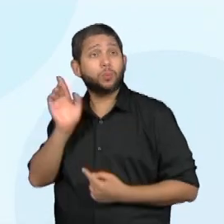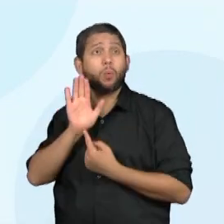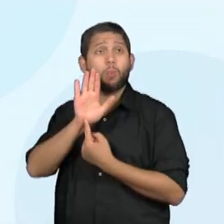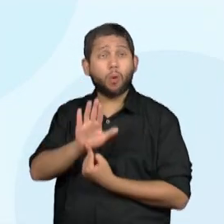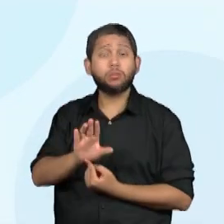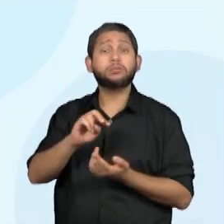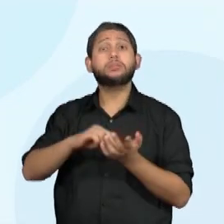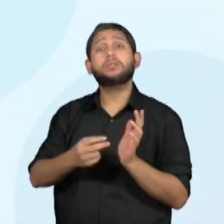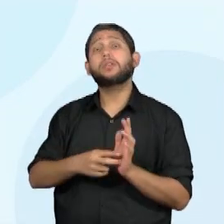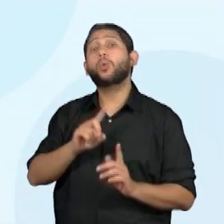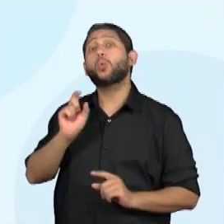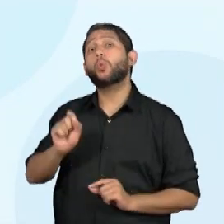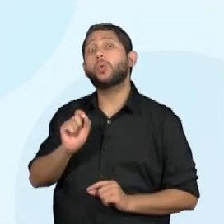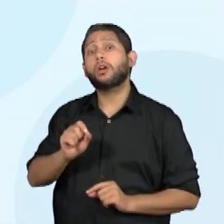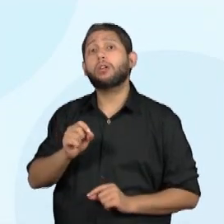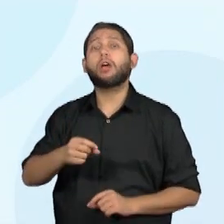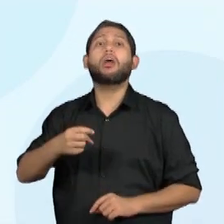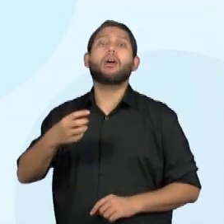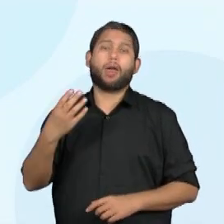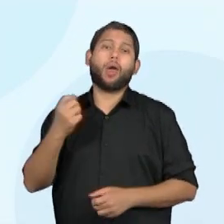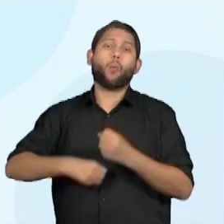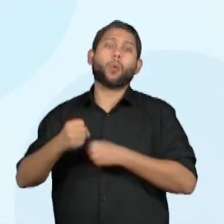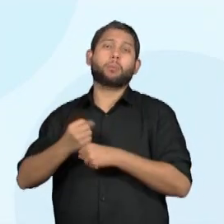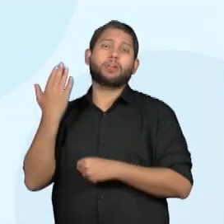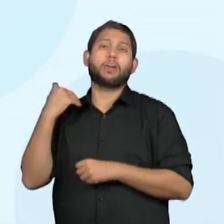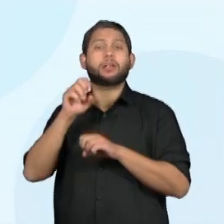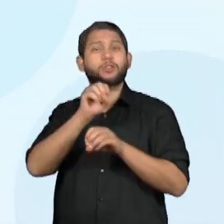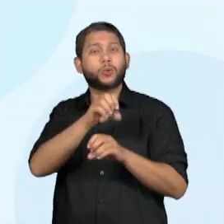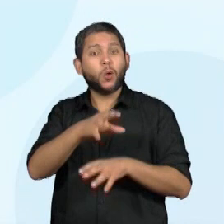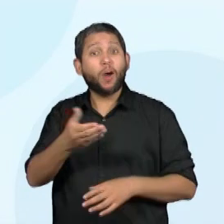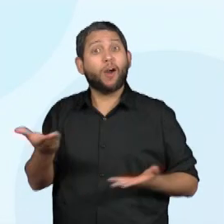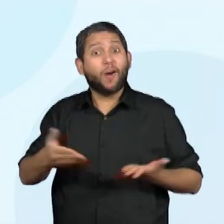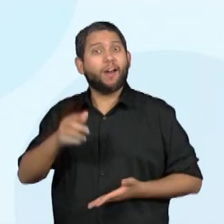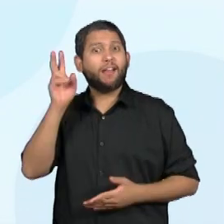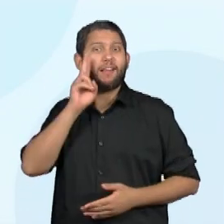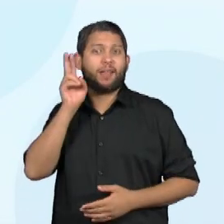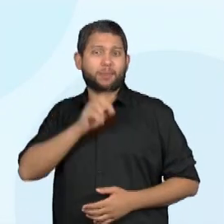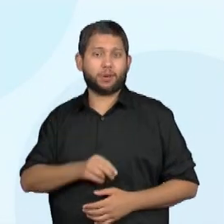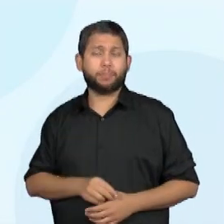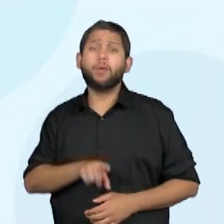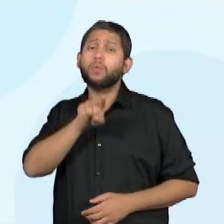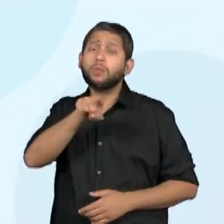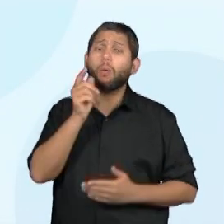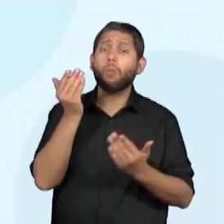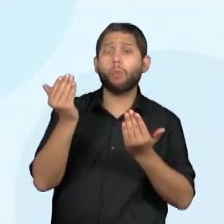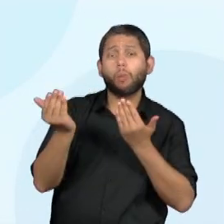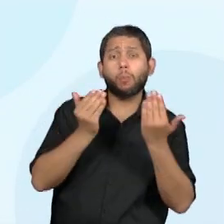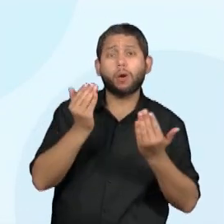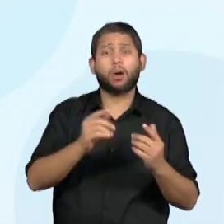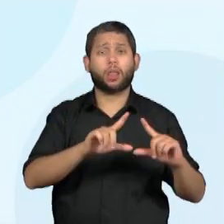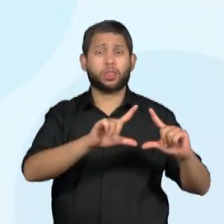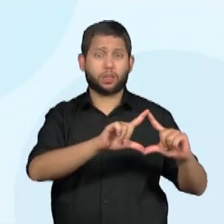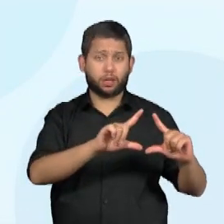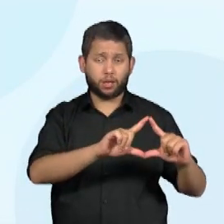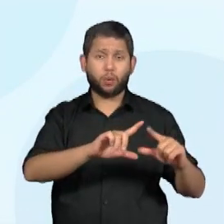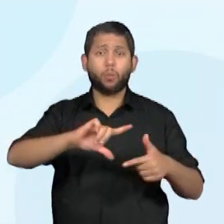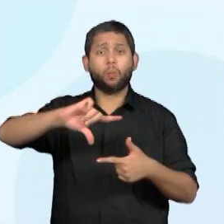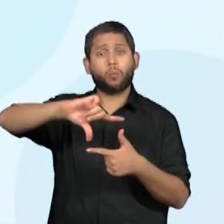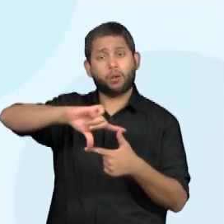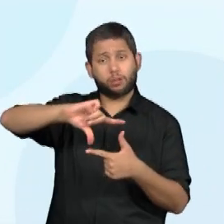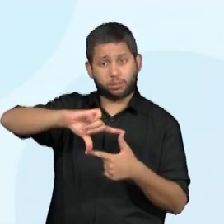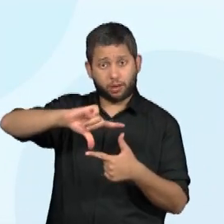Então, a habilidade classificar e comparar figuras planas, triângulo, quadrado, retângulo, trapézio